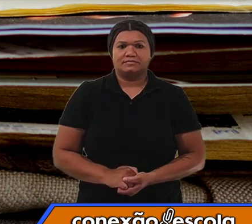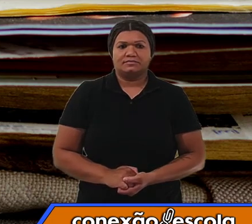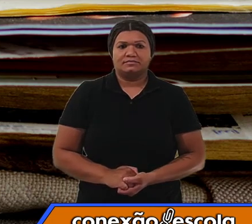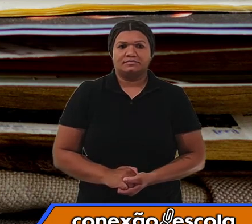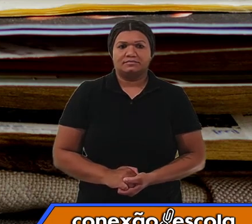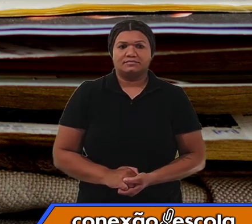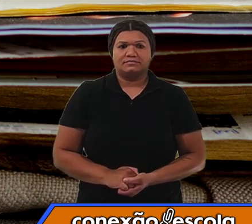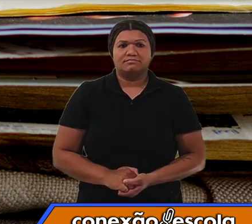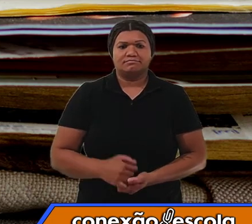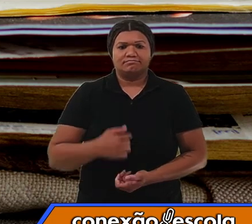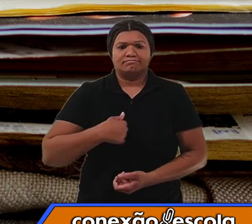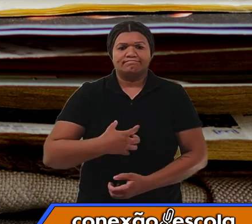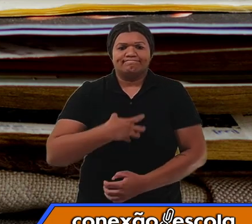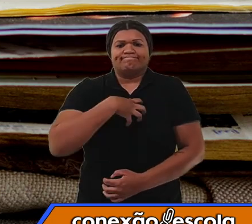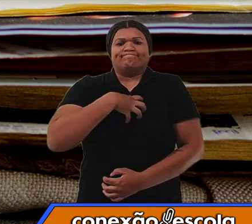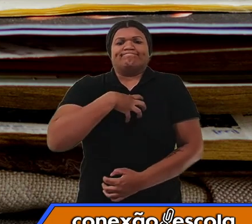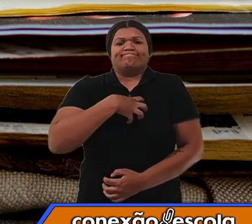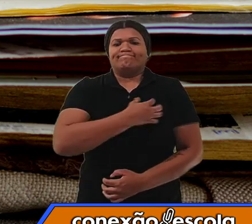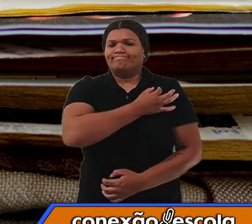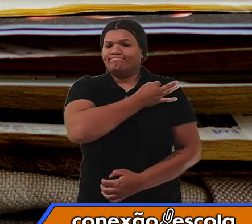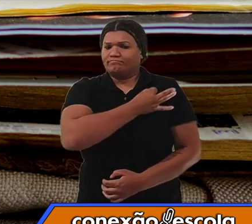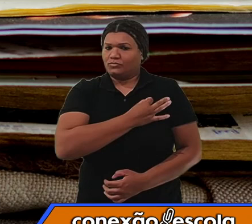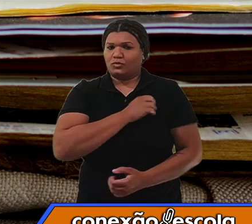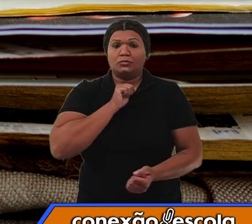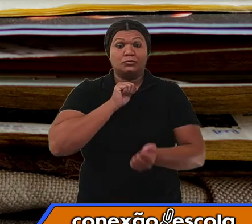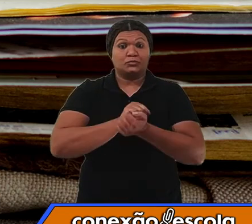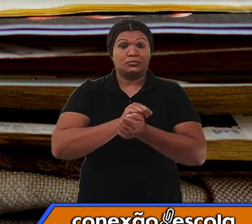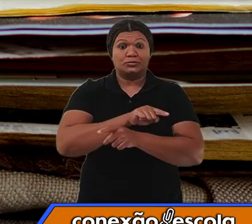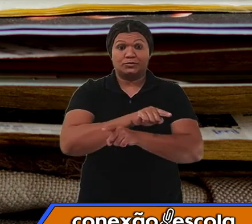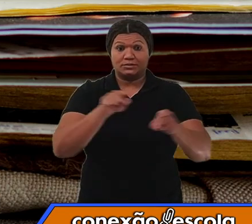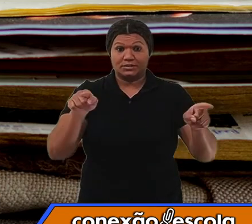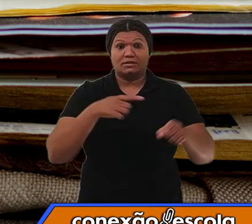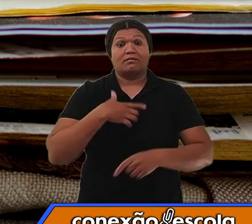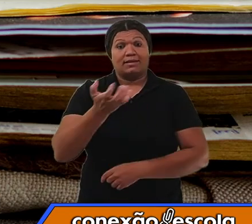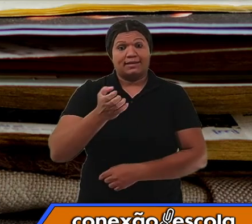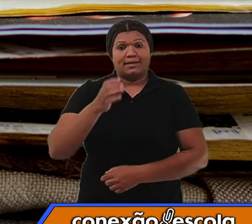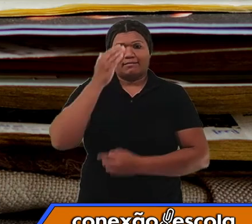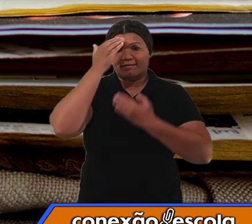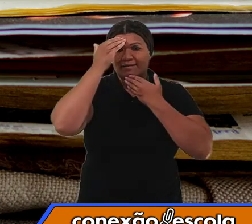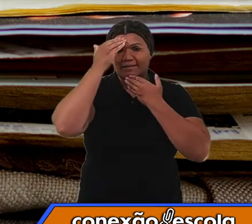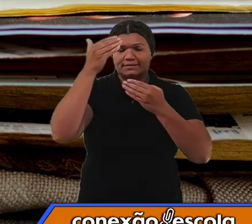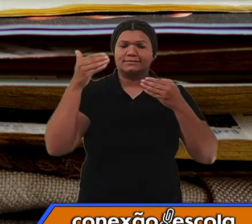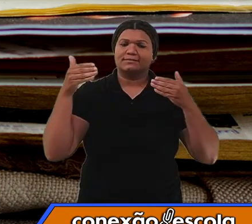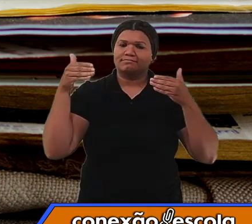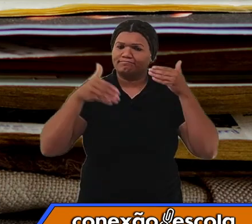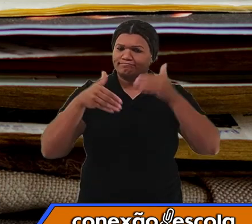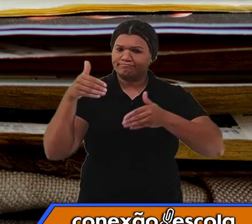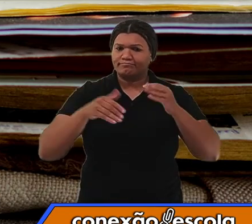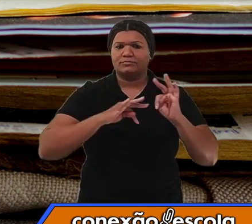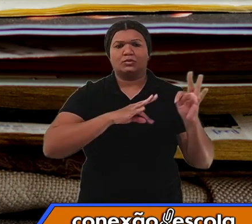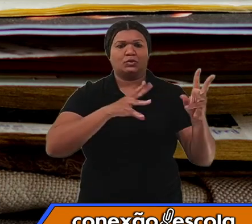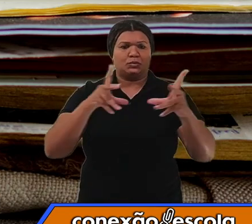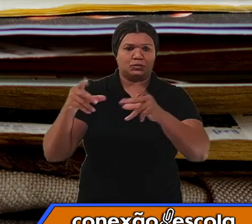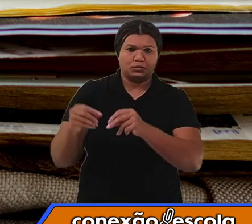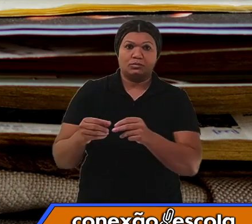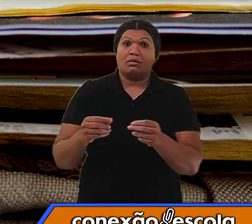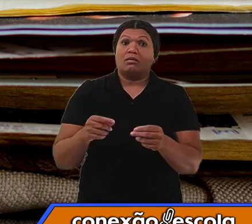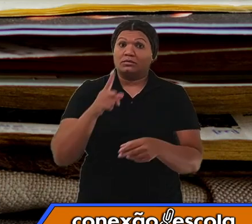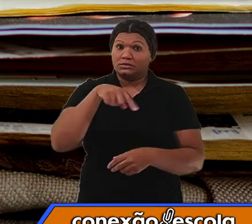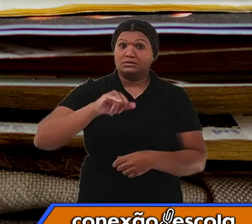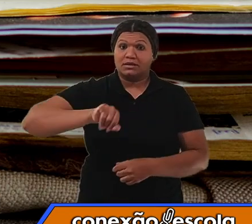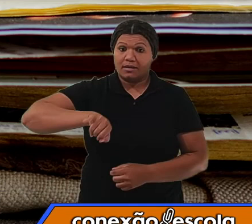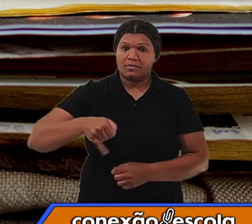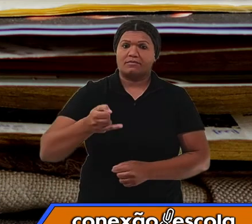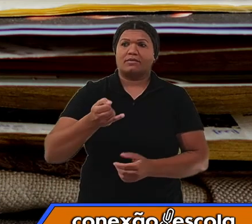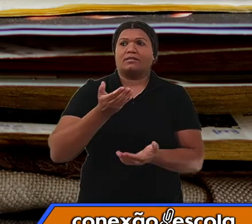Foi uma honra estar aqui com vocês. Quero agradecer a participação de todos. E, claro, aproveitem esta aula